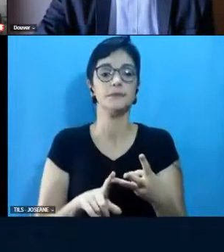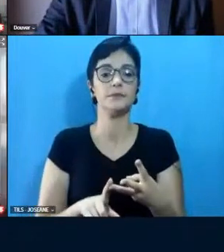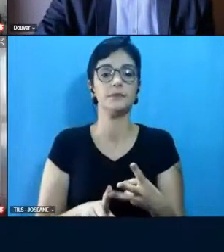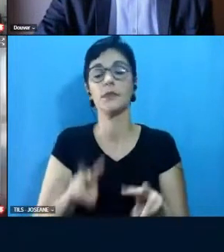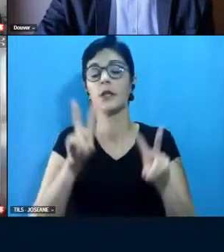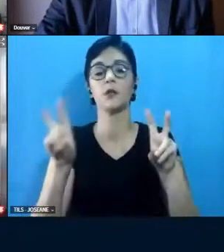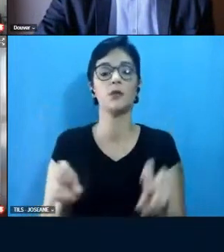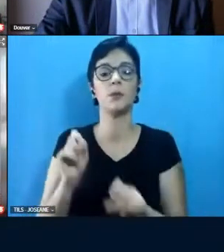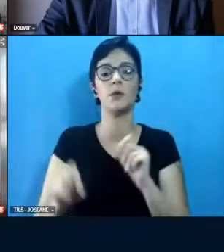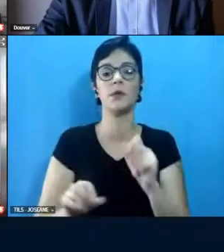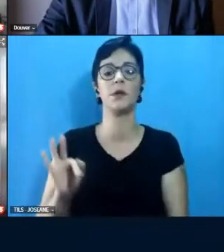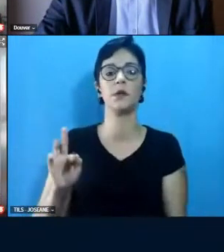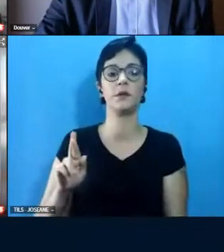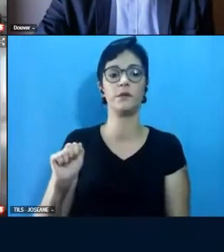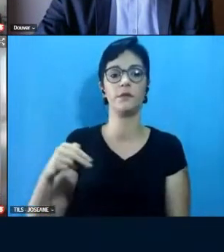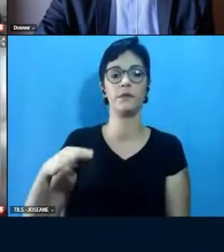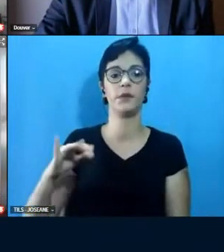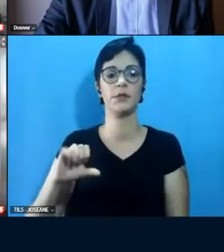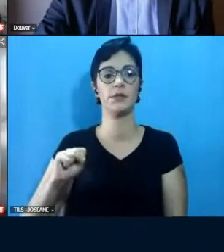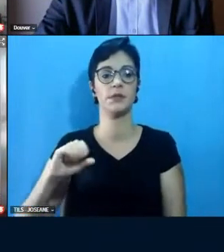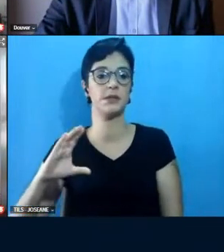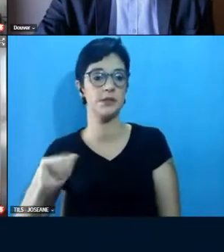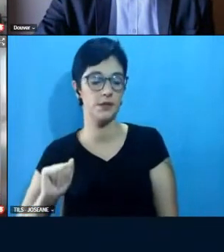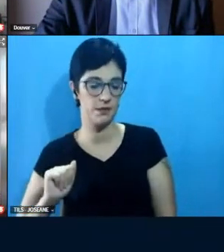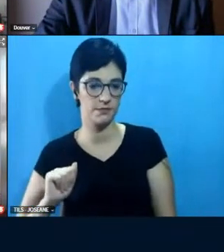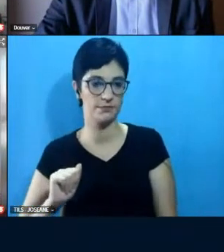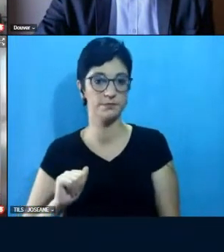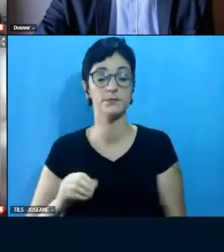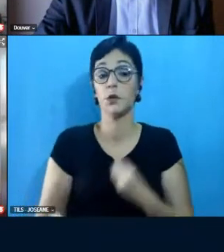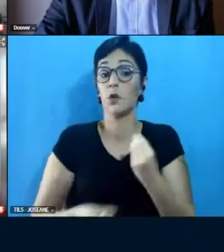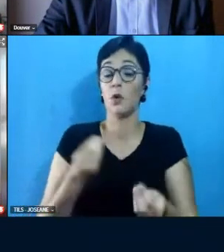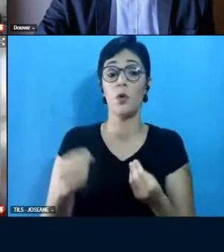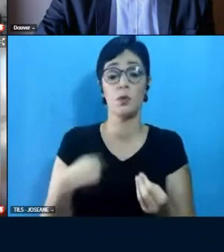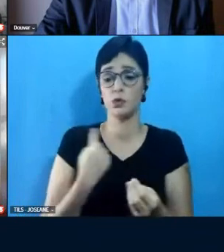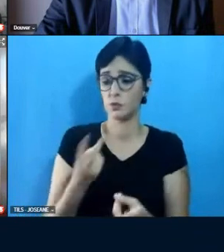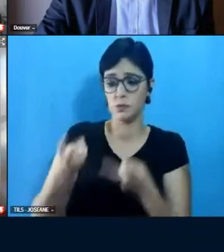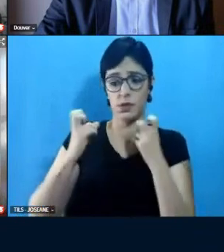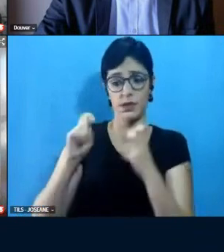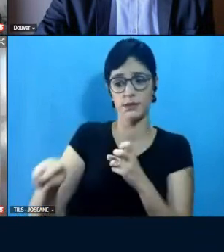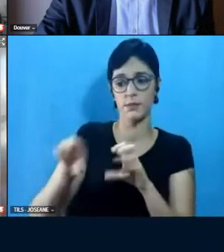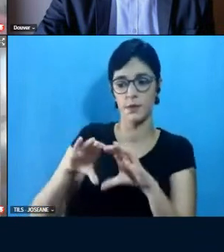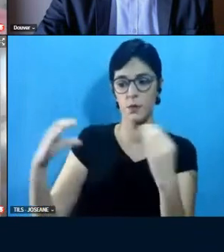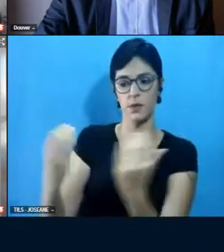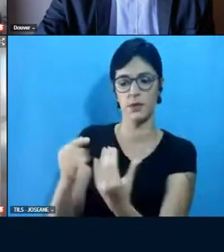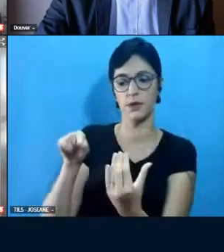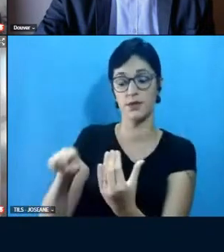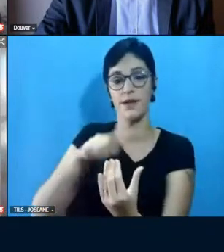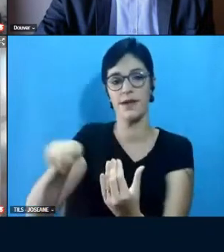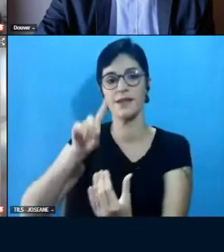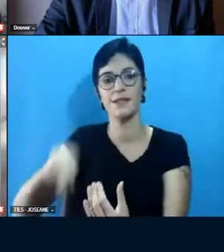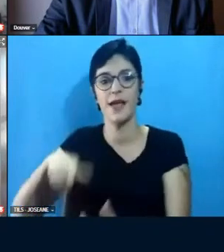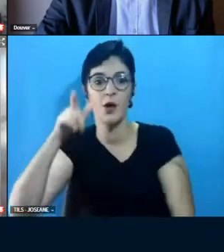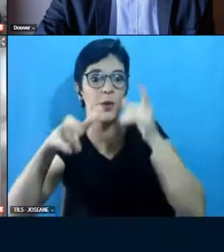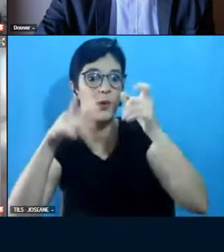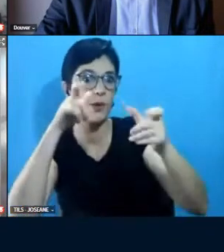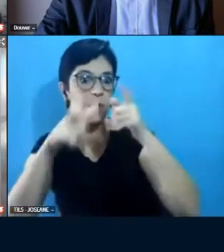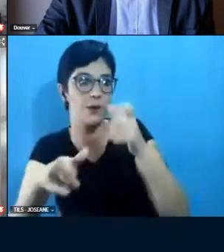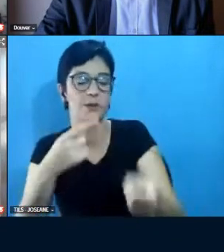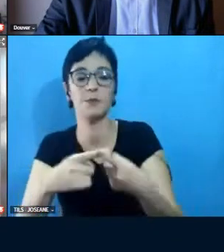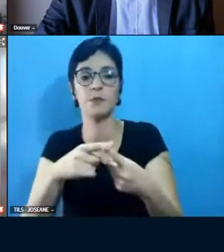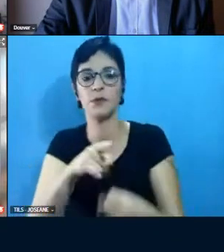pergunta da professora Francisca. Como nós identificamos a comunidade que trabalhamos? Eu identifico como curiosos, porque as crianças são